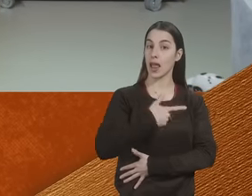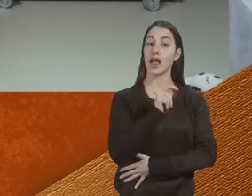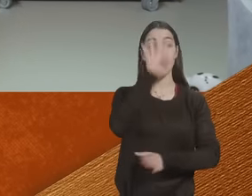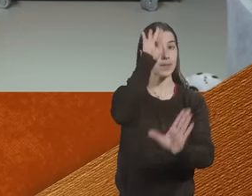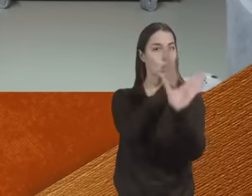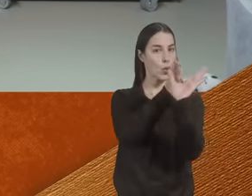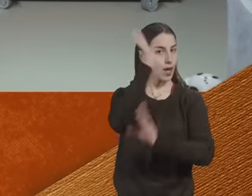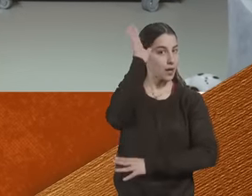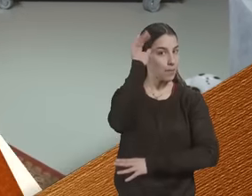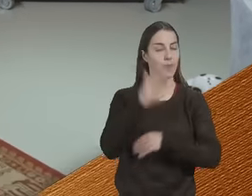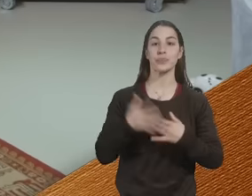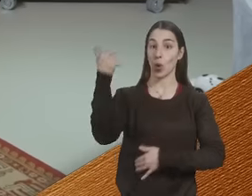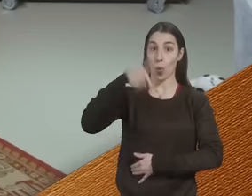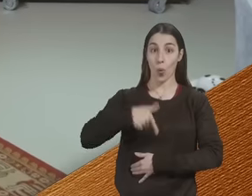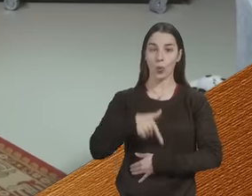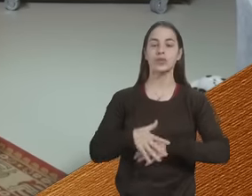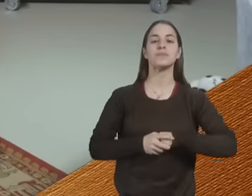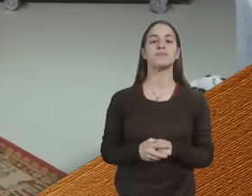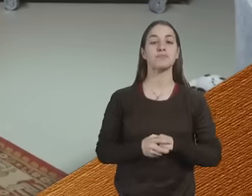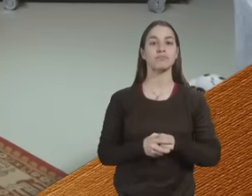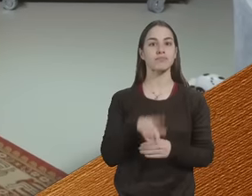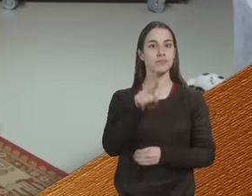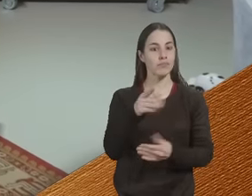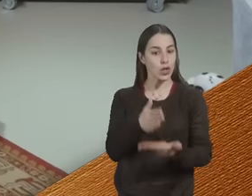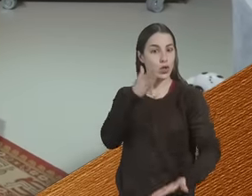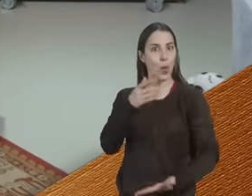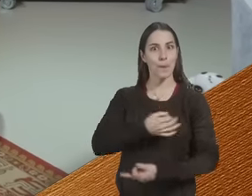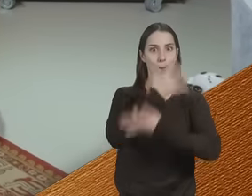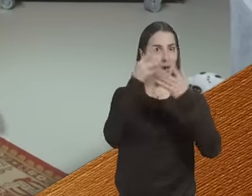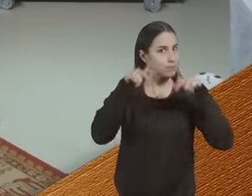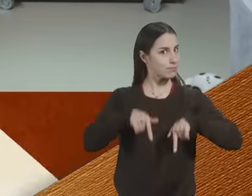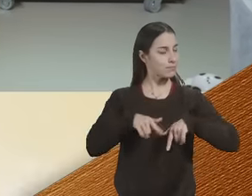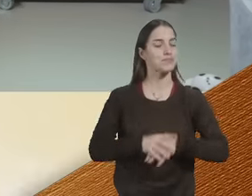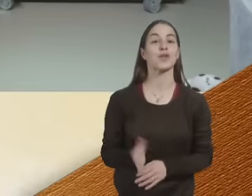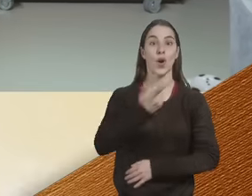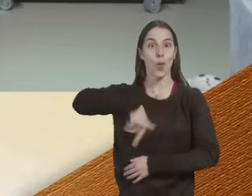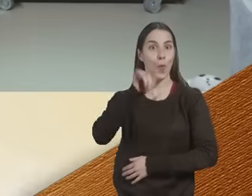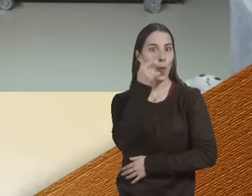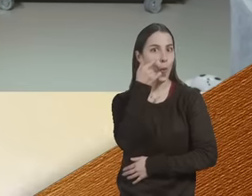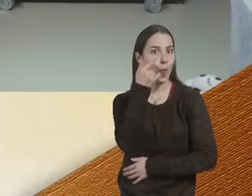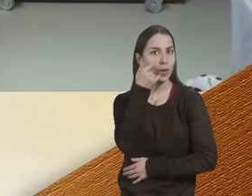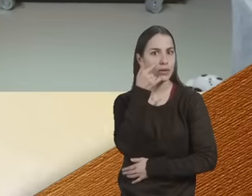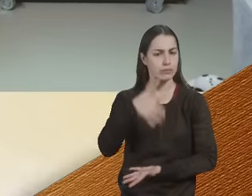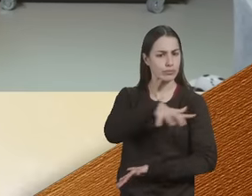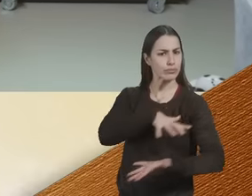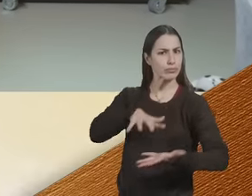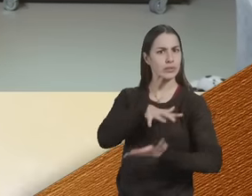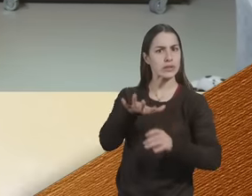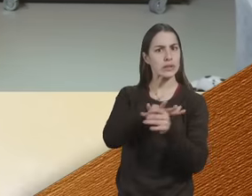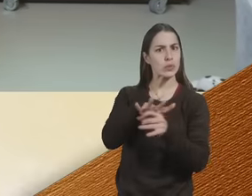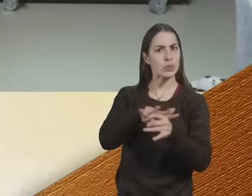psicóloga animal. E hoje, na Crónica Criminal, um exclusivo à nossa manhã, ok? Vamos conhecer o polémico caso em Avintes, onde há